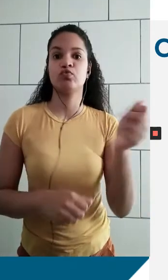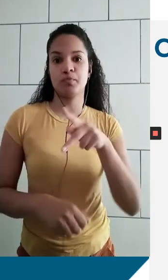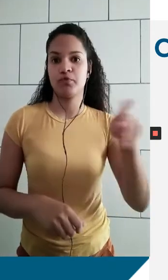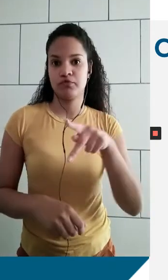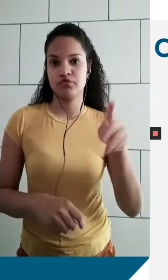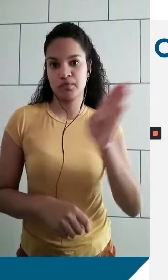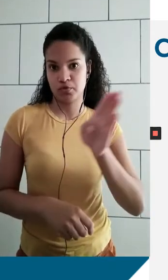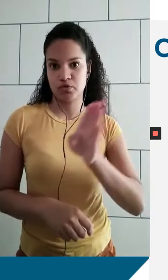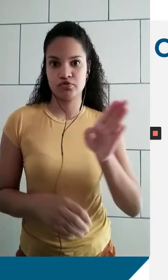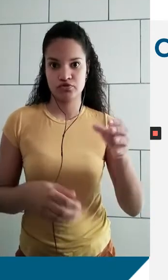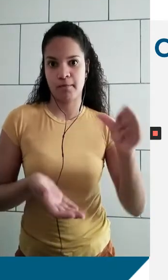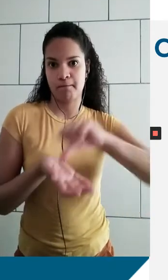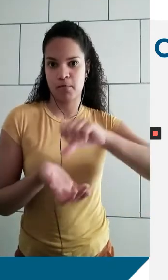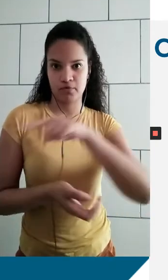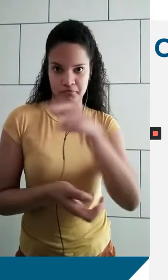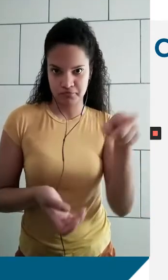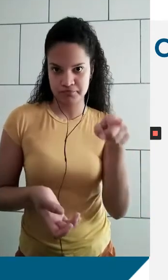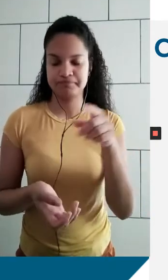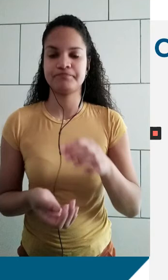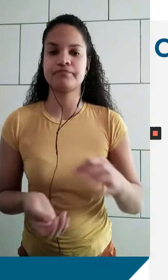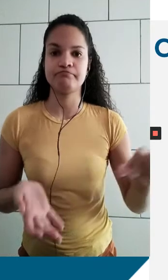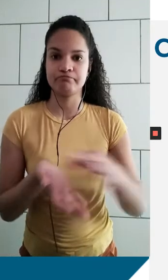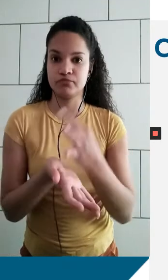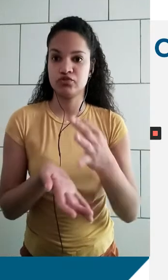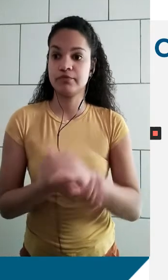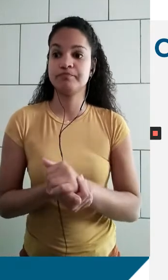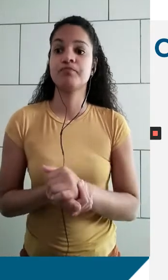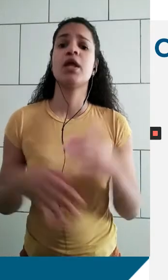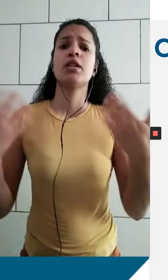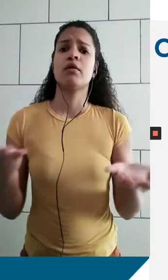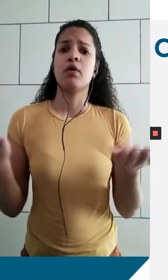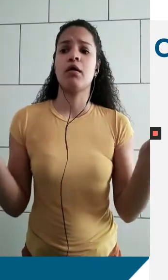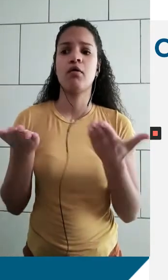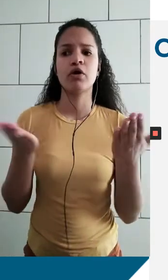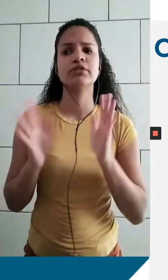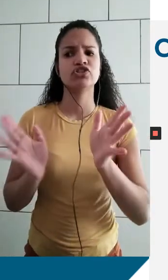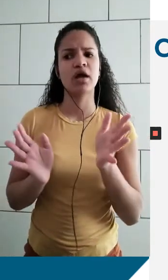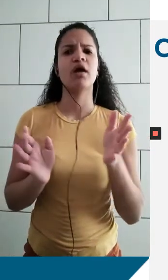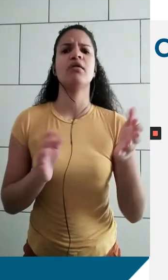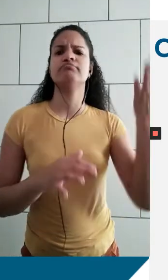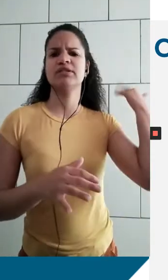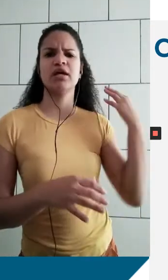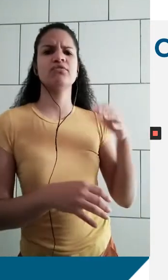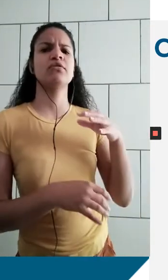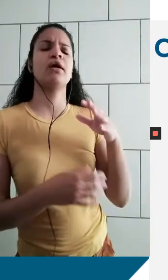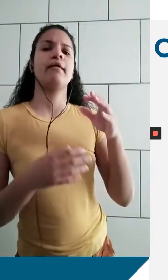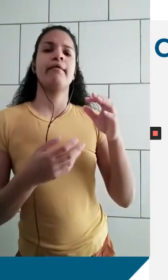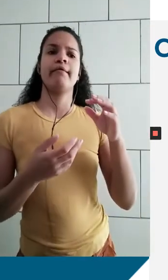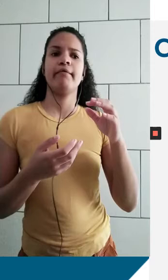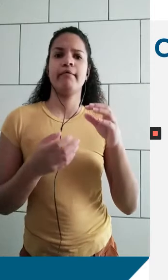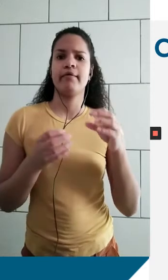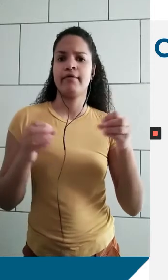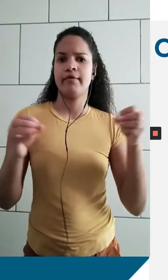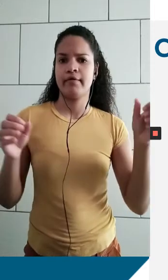biologia. Então, uma vez que a gente está trabalhando biomoléculas, discutimos já proteínas,